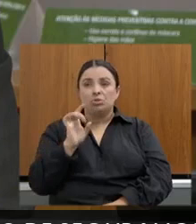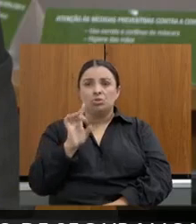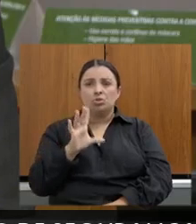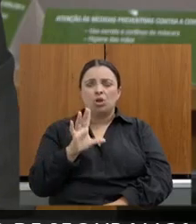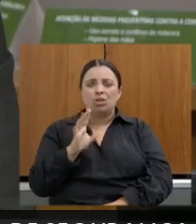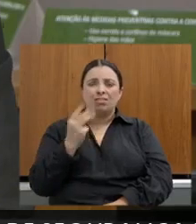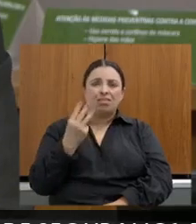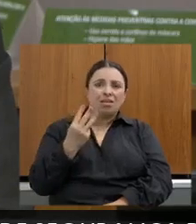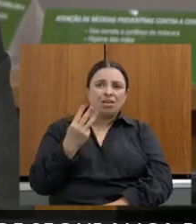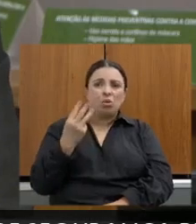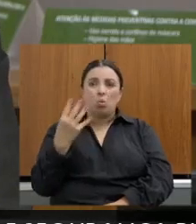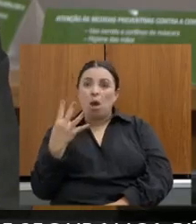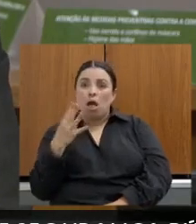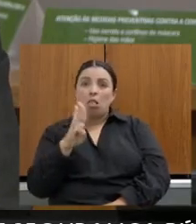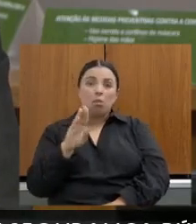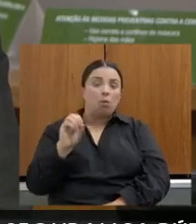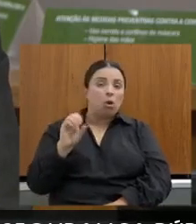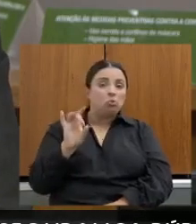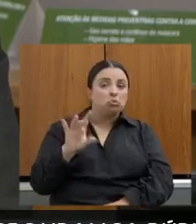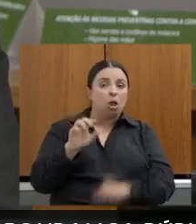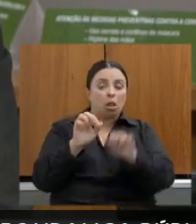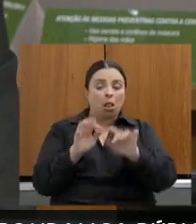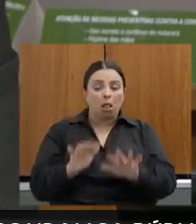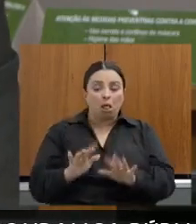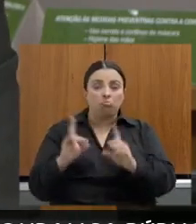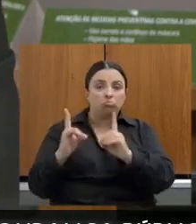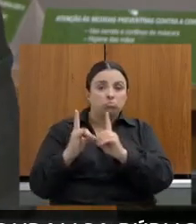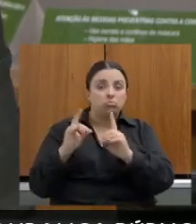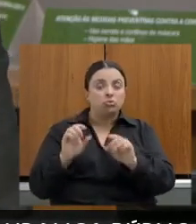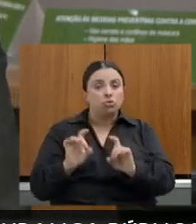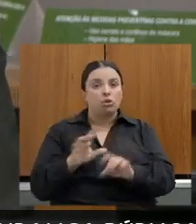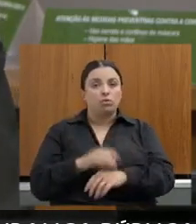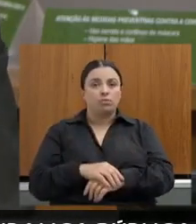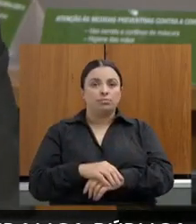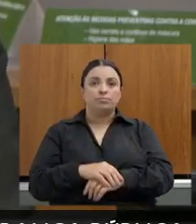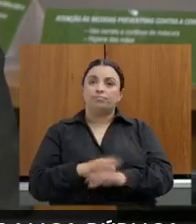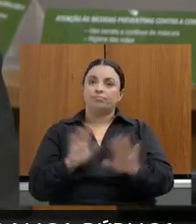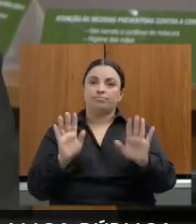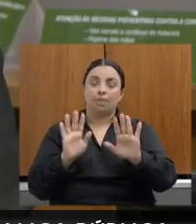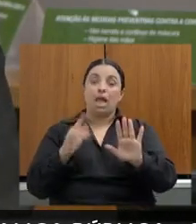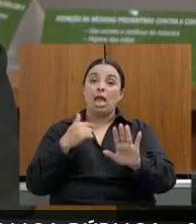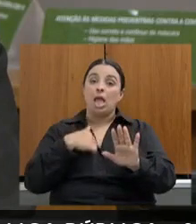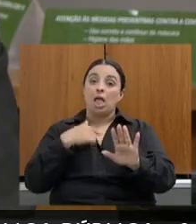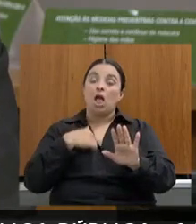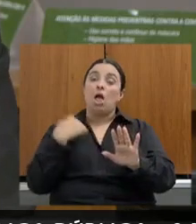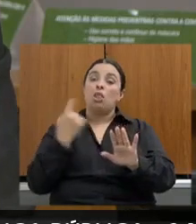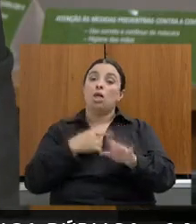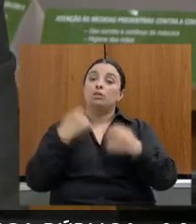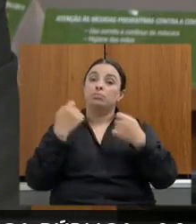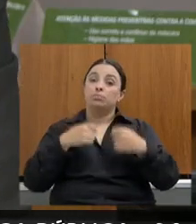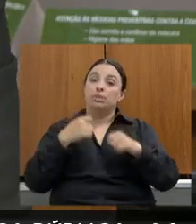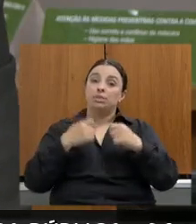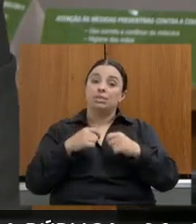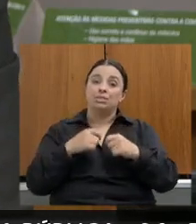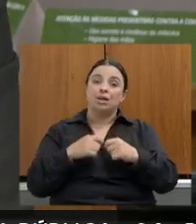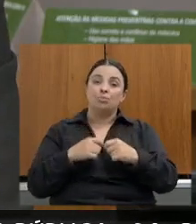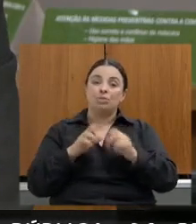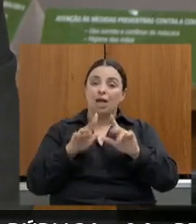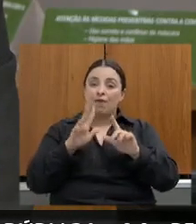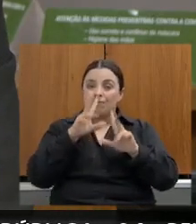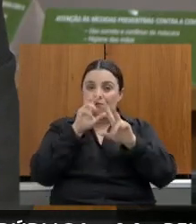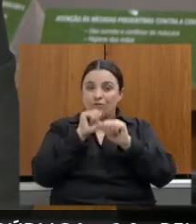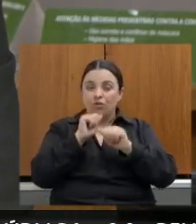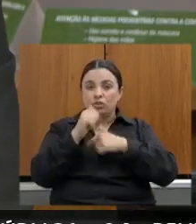então nós precisamos Eu repito é de otimizar a força de trabalho e com foco